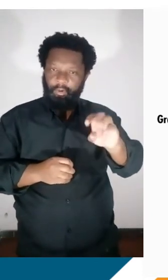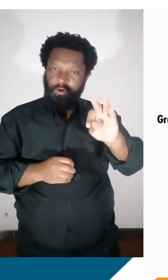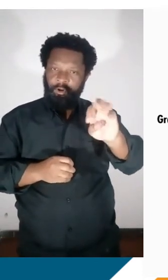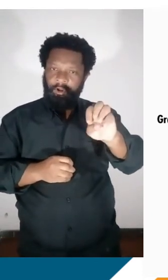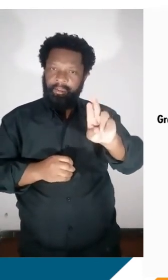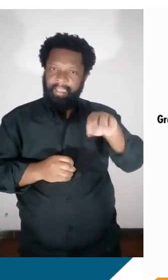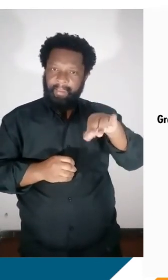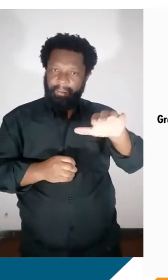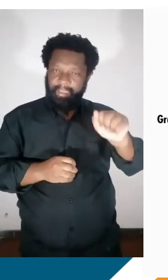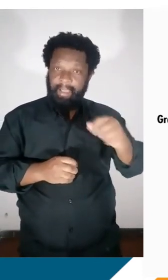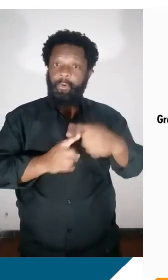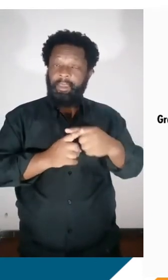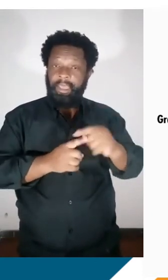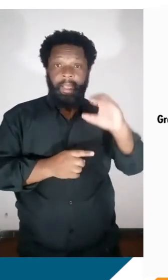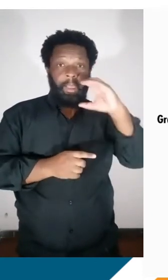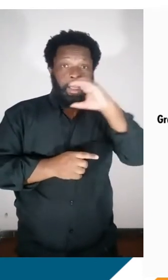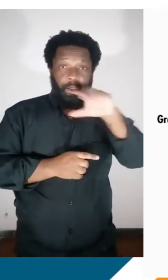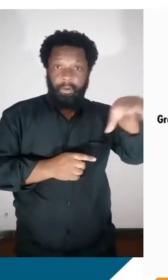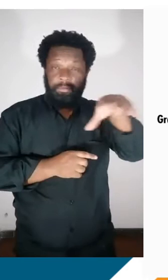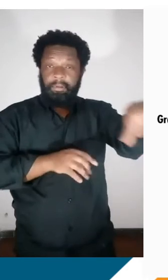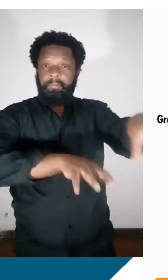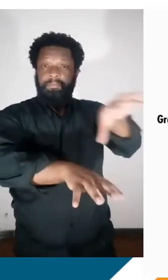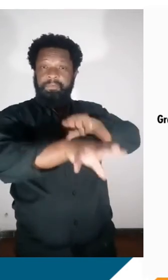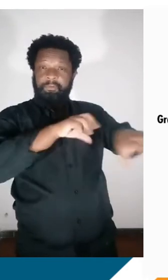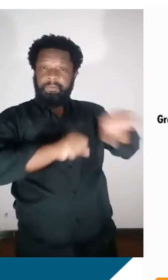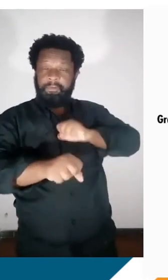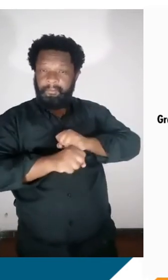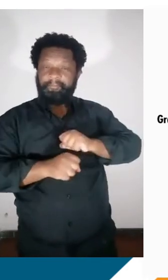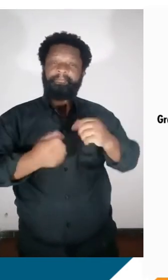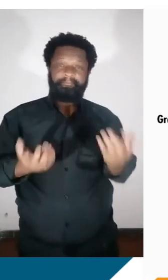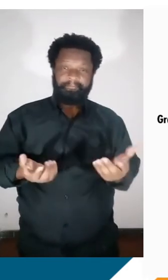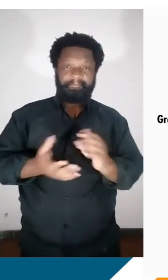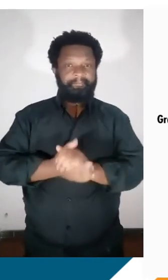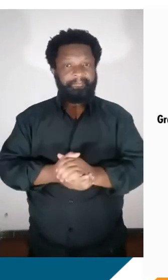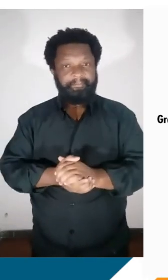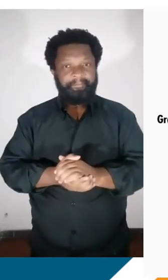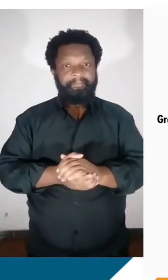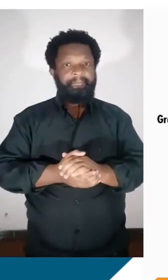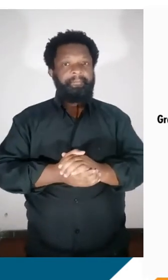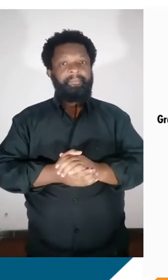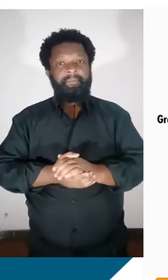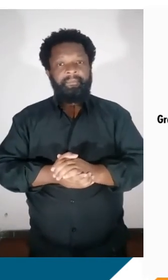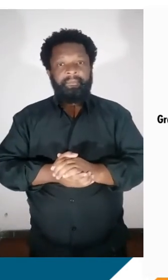está absorvendo calor, então ela é uma reação endotérmica, tá bom?